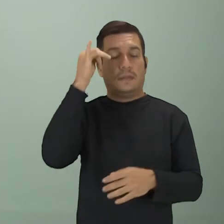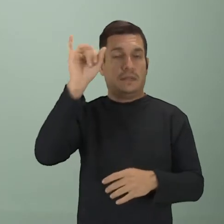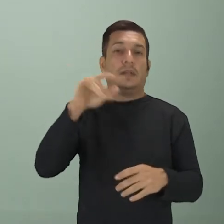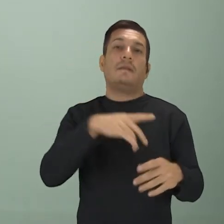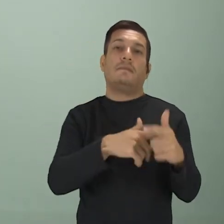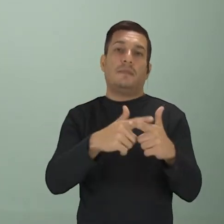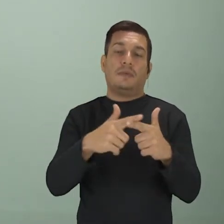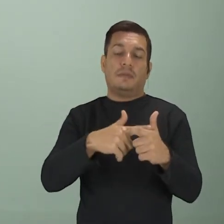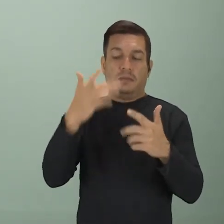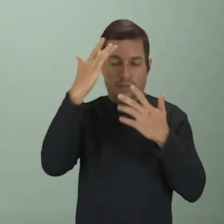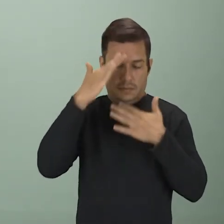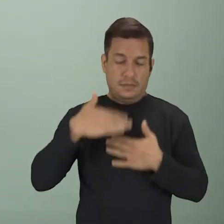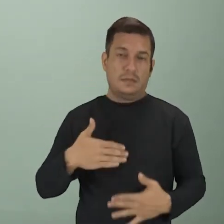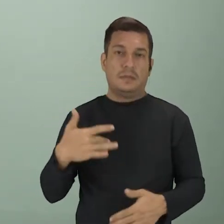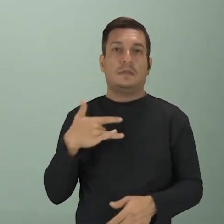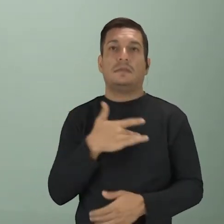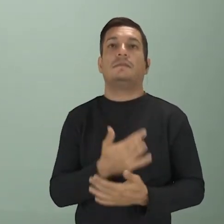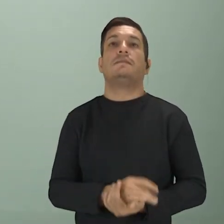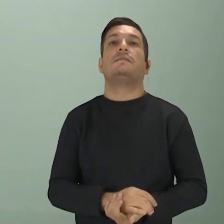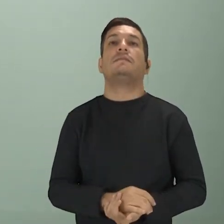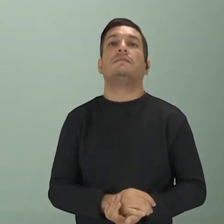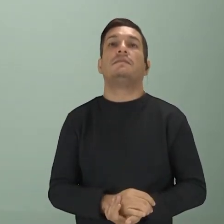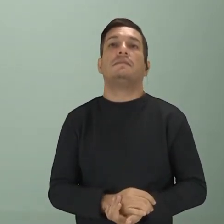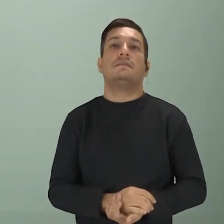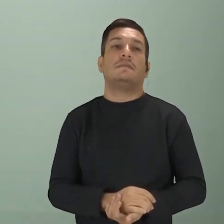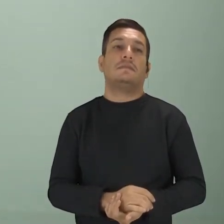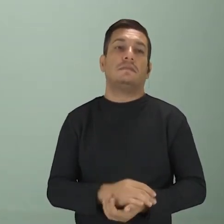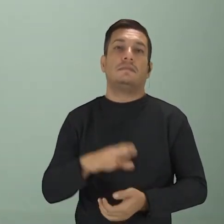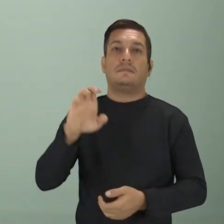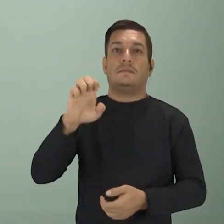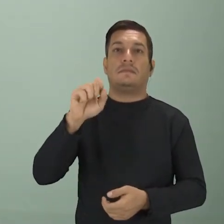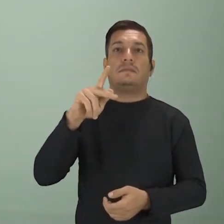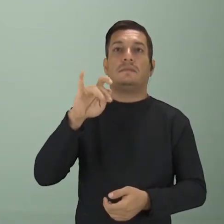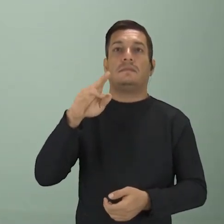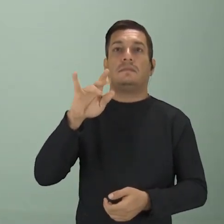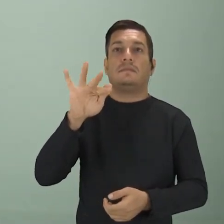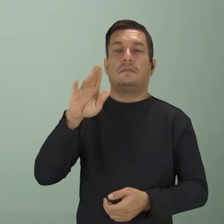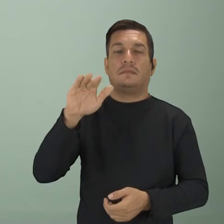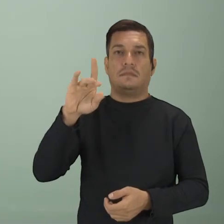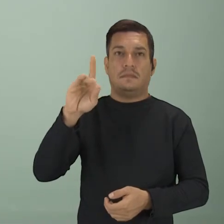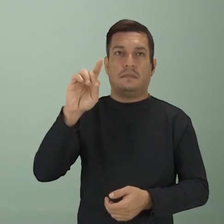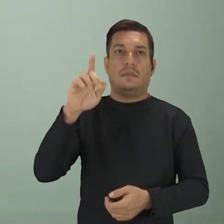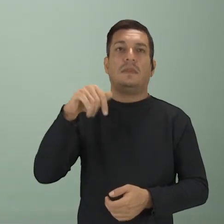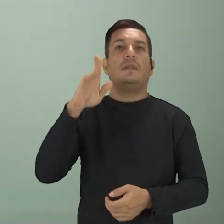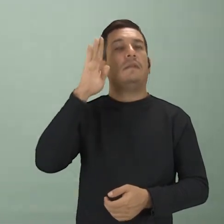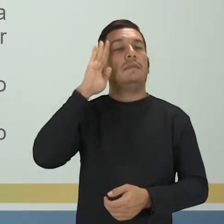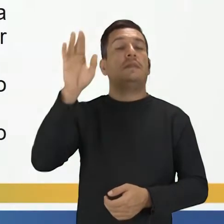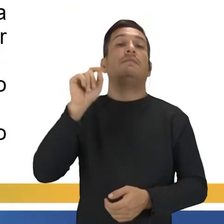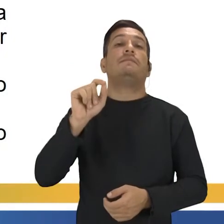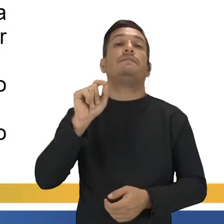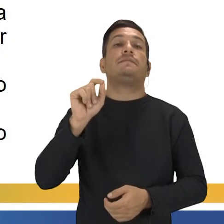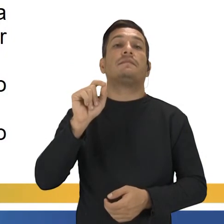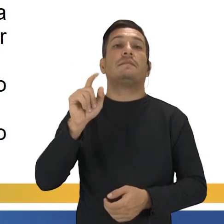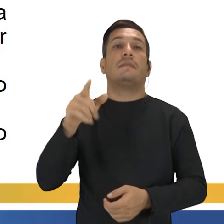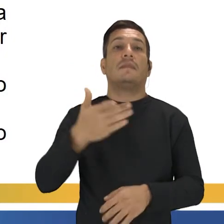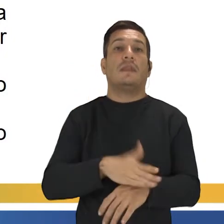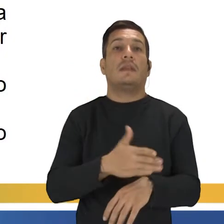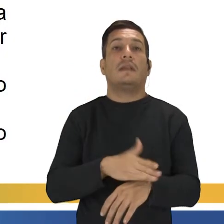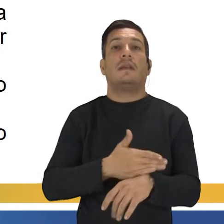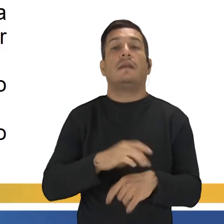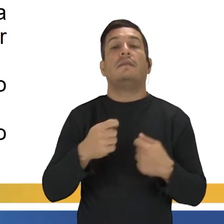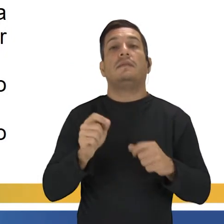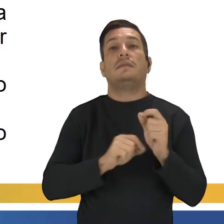a intensidade. E às vezes você tem que qualificar esse movimento. Por isso que o princípio da sobrecarga ele deve ser muito